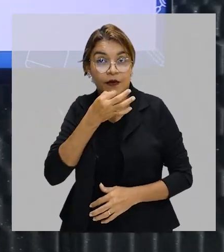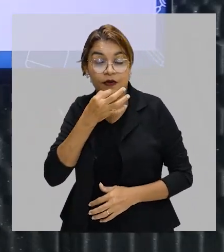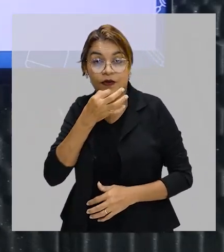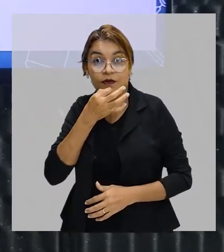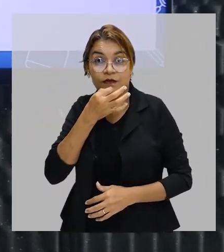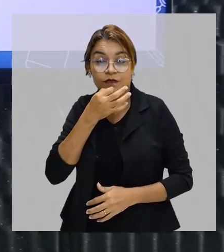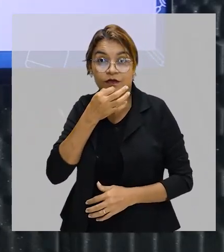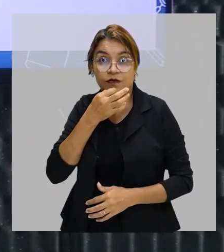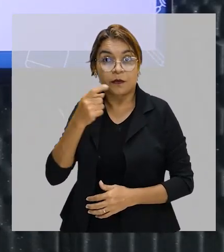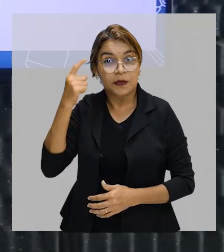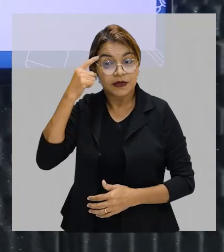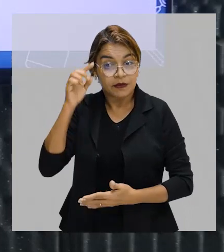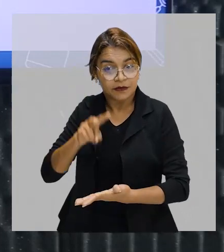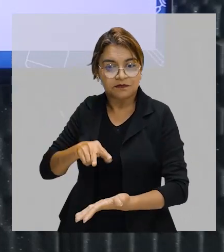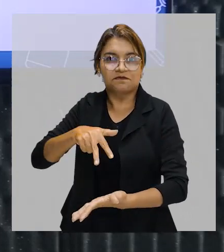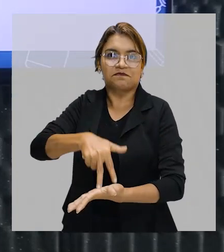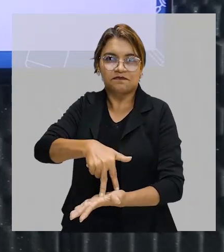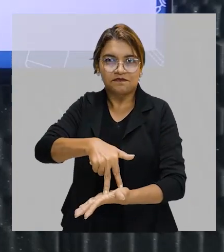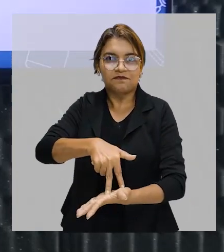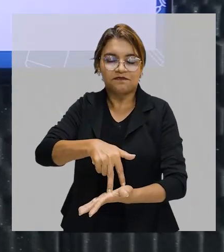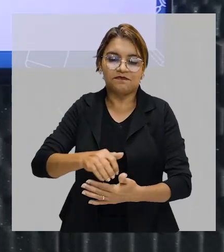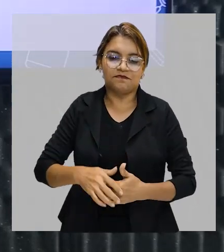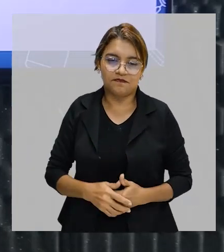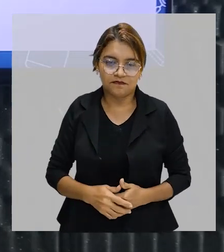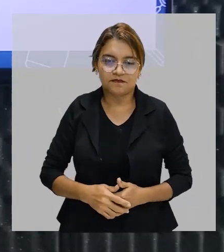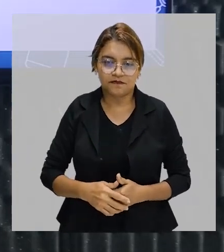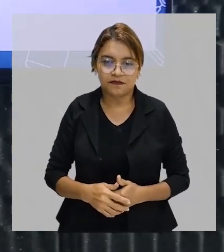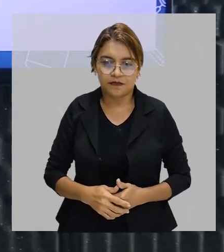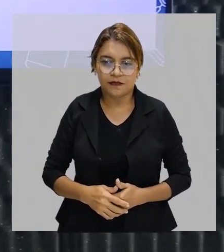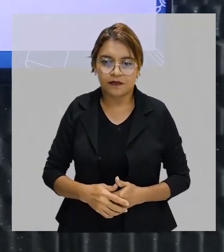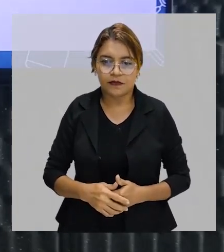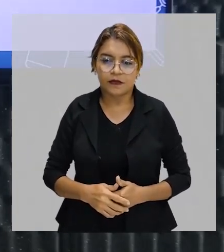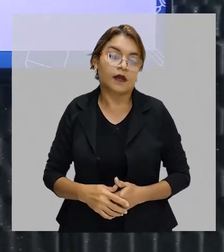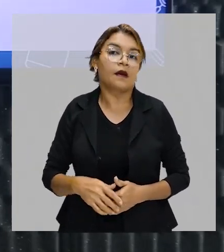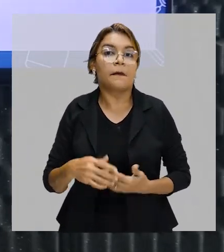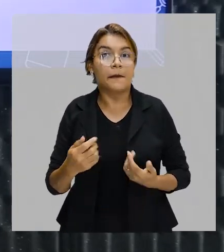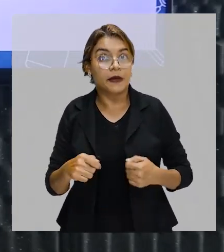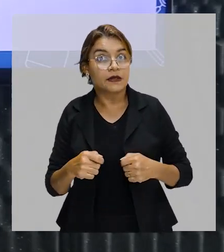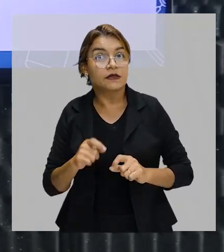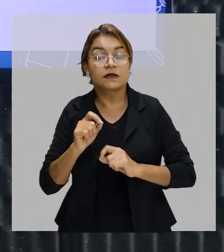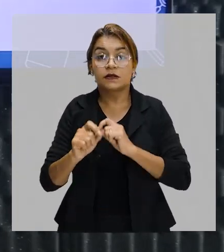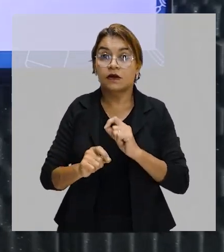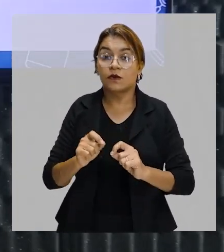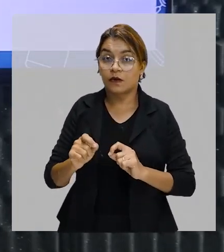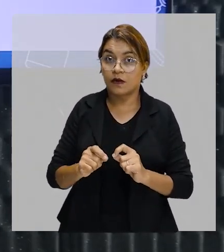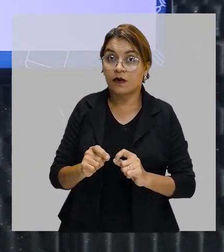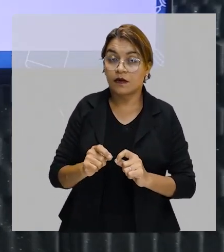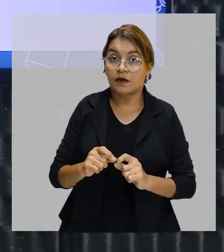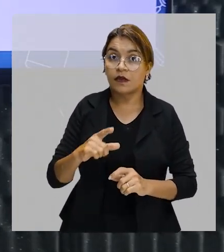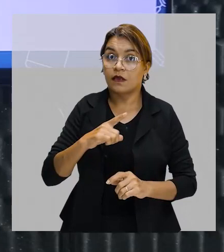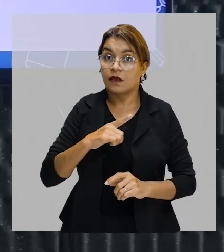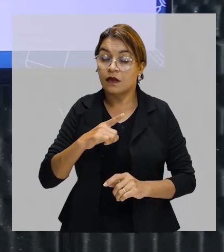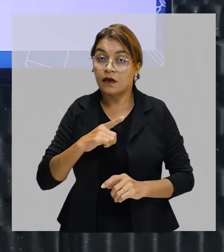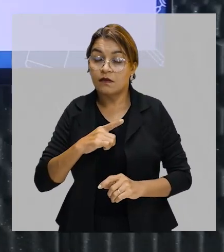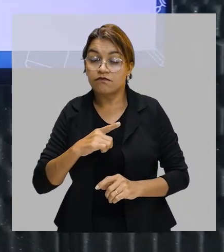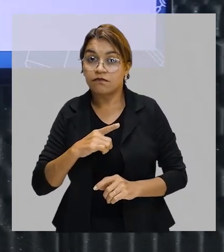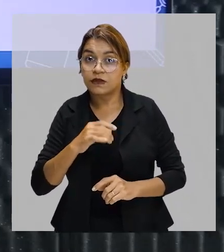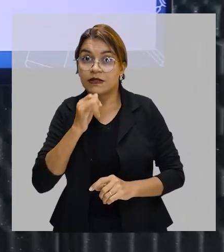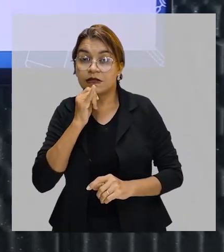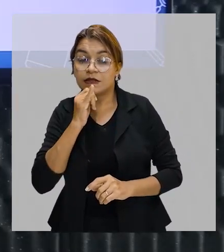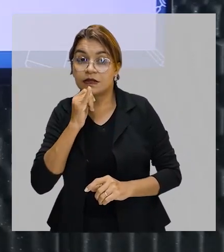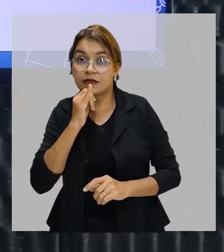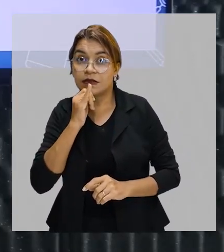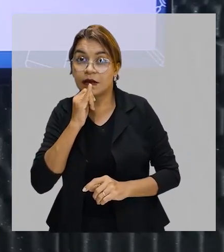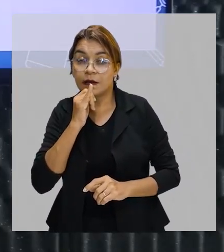positivista. Este, porém, deve estar subordinado à ordem. Opa, eu falei duas palavras aqui que tu